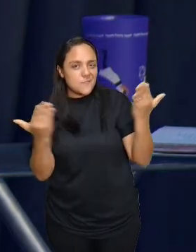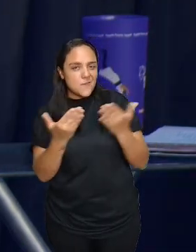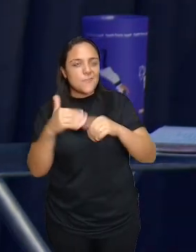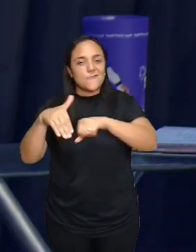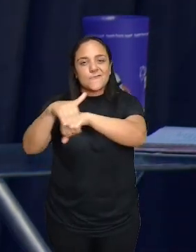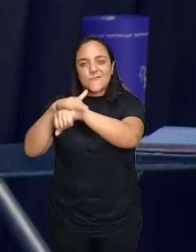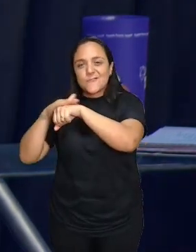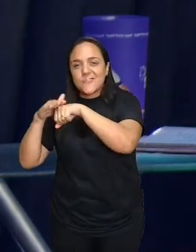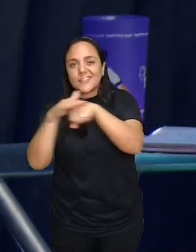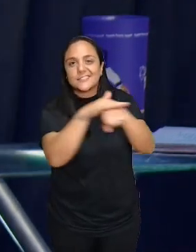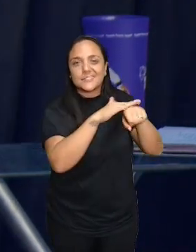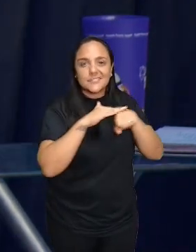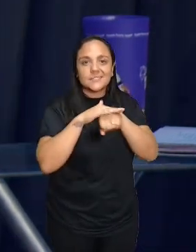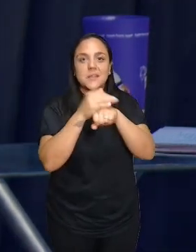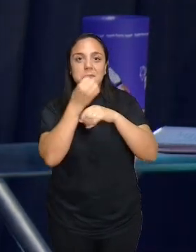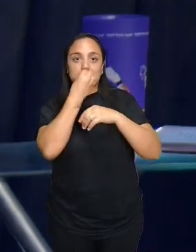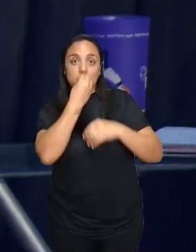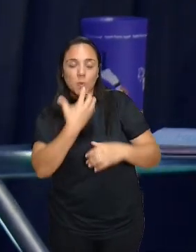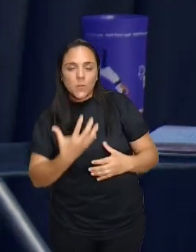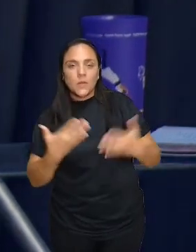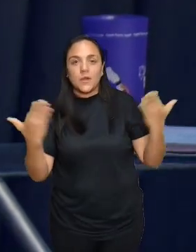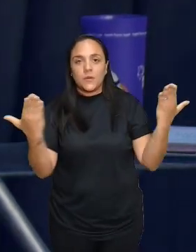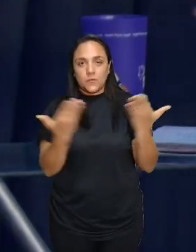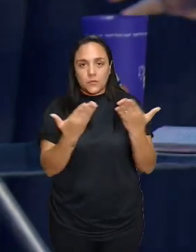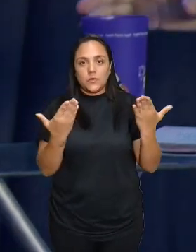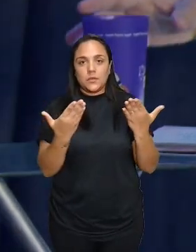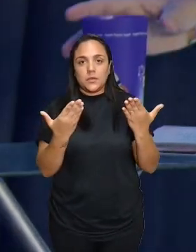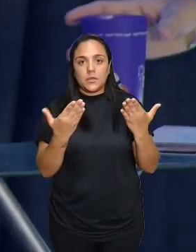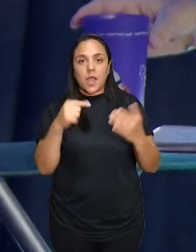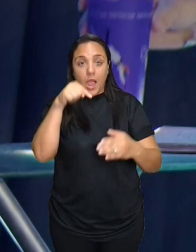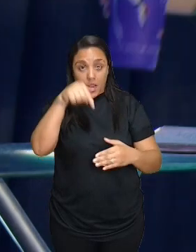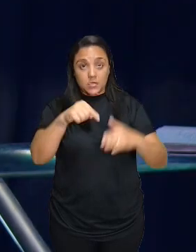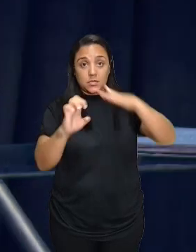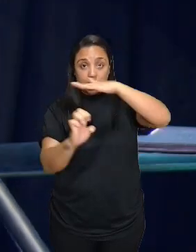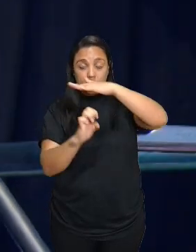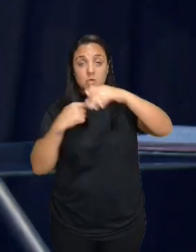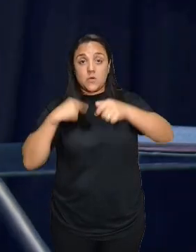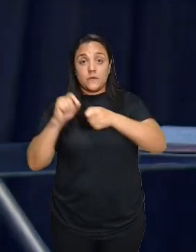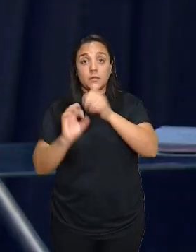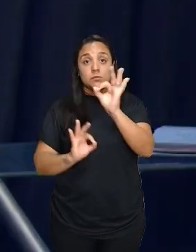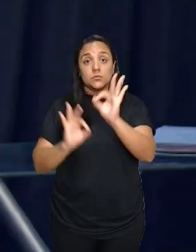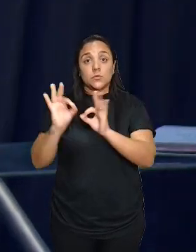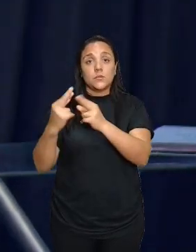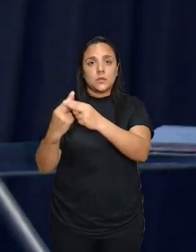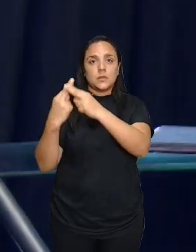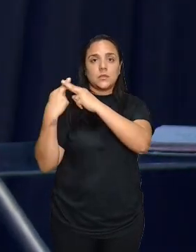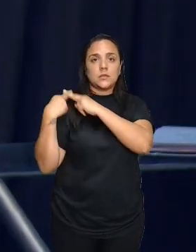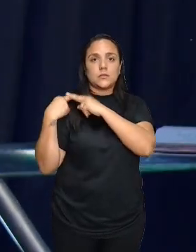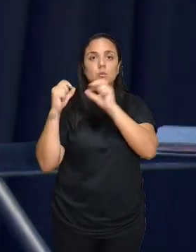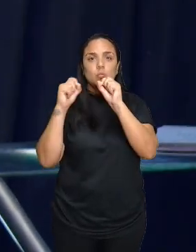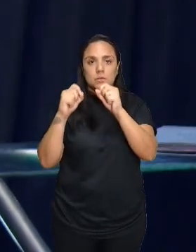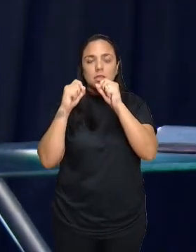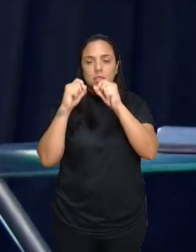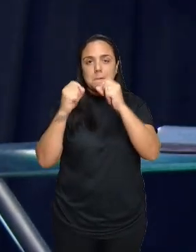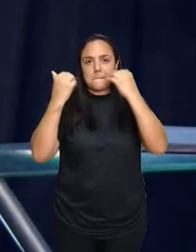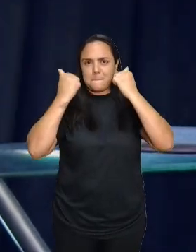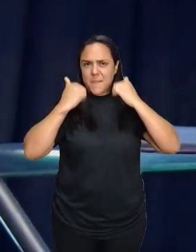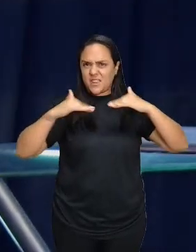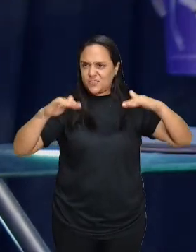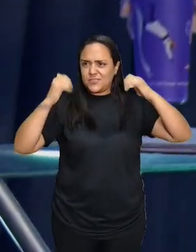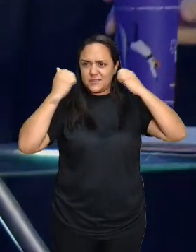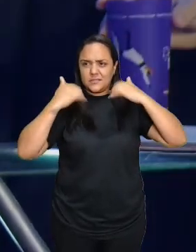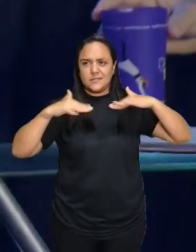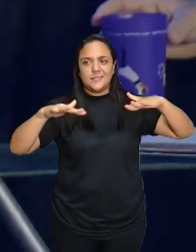bacana. Né? Na Mature, eu faço a parte de inbound marketing, sou inbound expert, trabalho